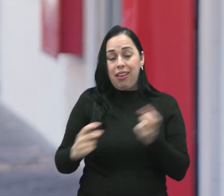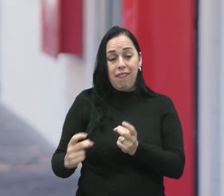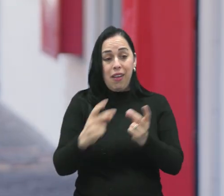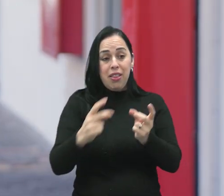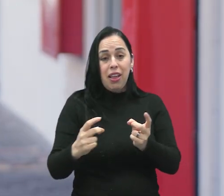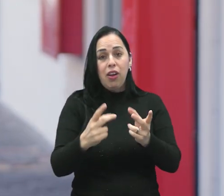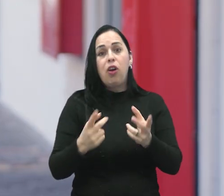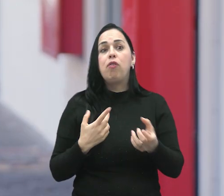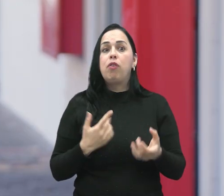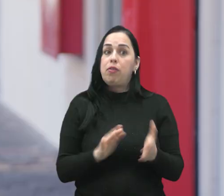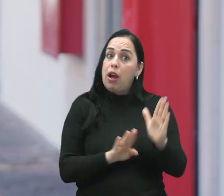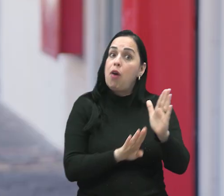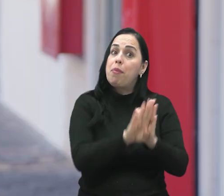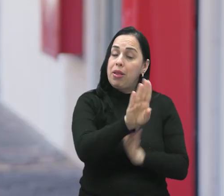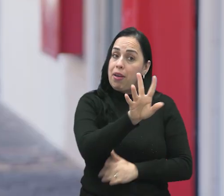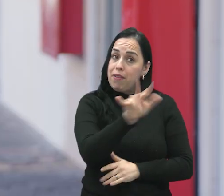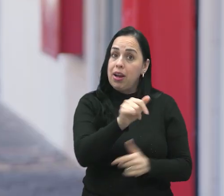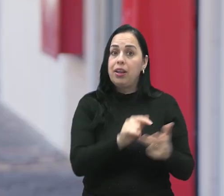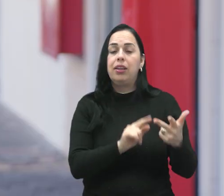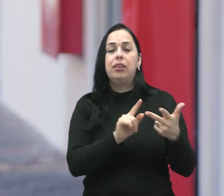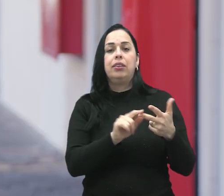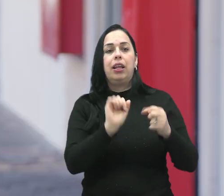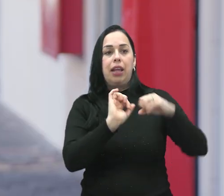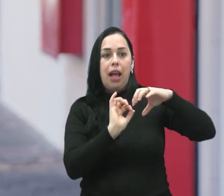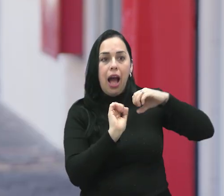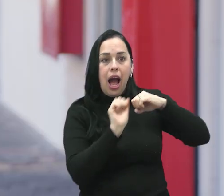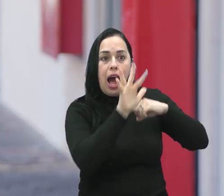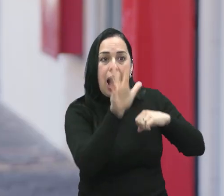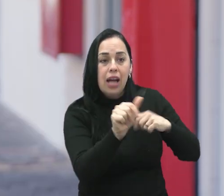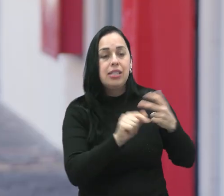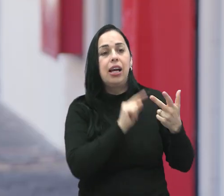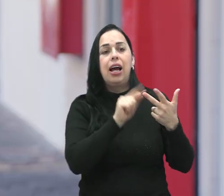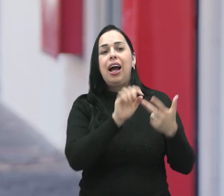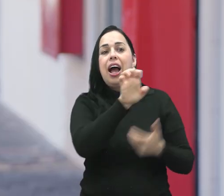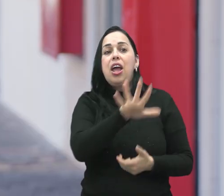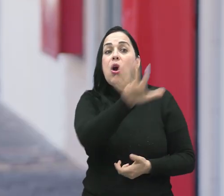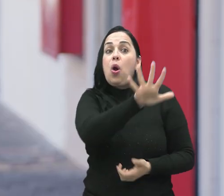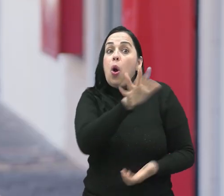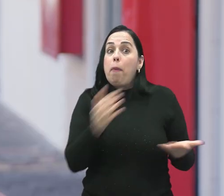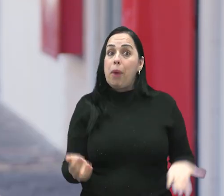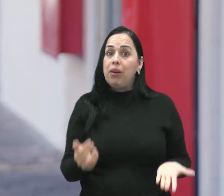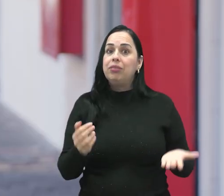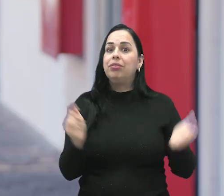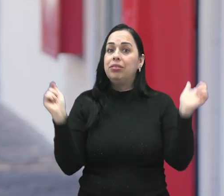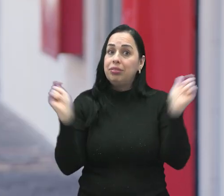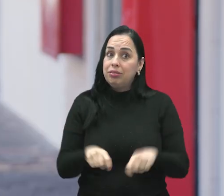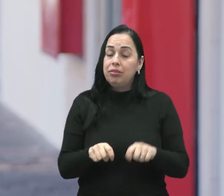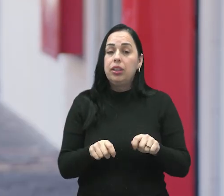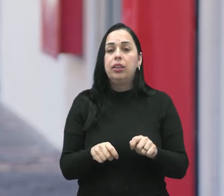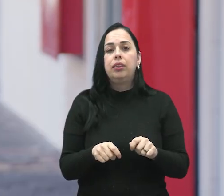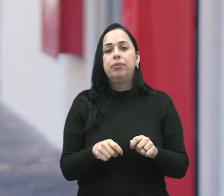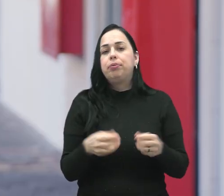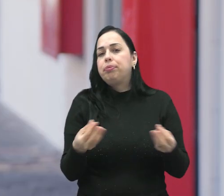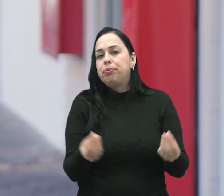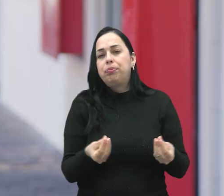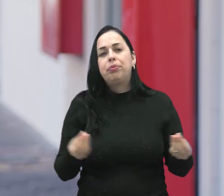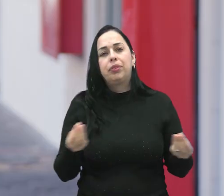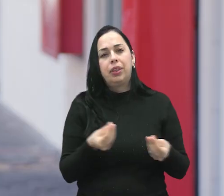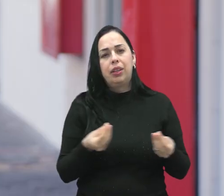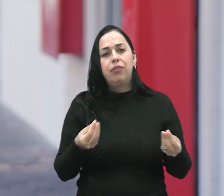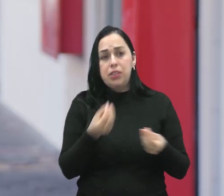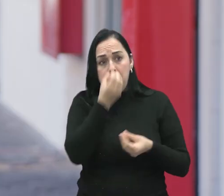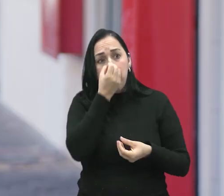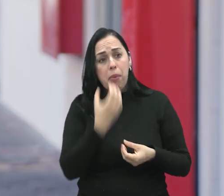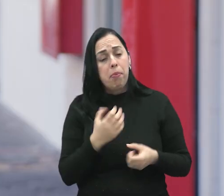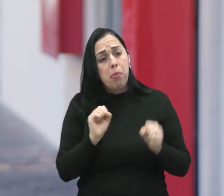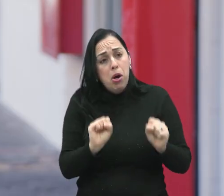estavam vendendo tanto. Agora vão aumentar. Você tem a Ásia, você tem a Europa. Quem sabe que isso aí pode